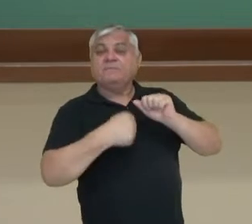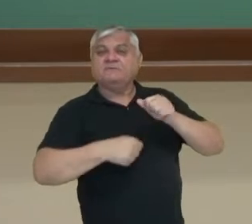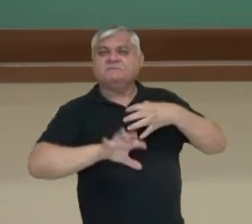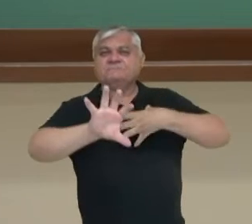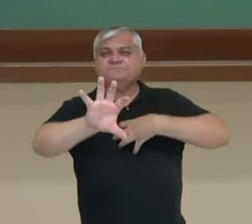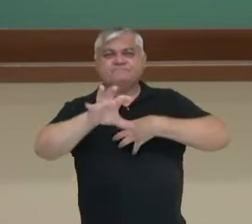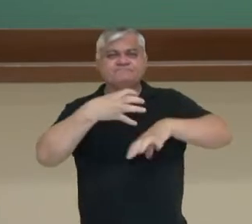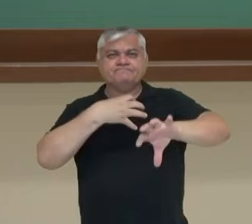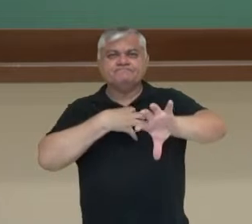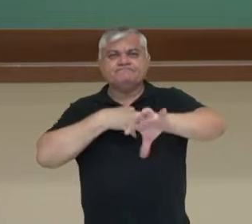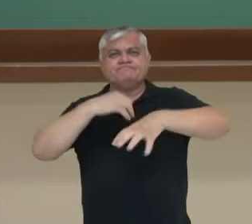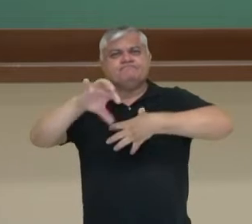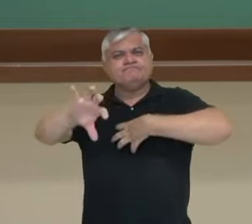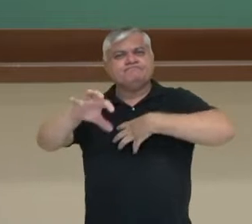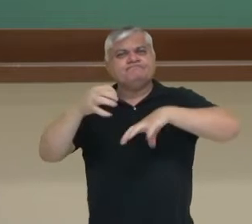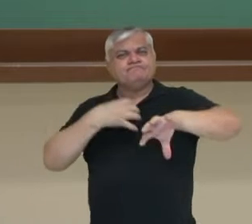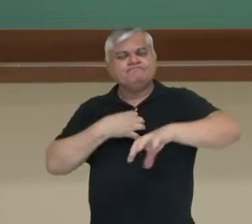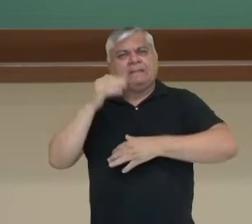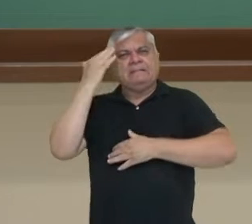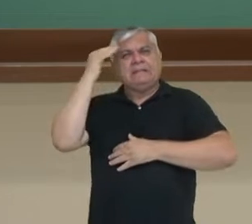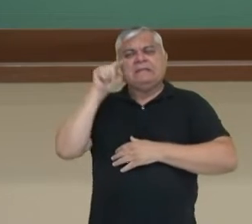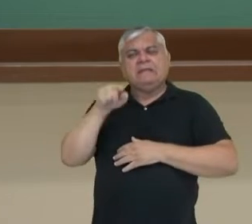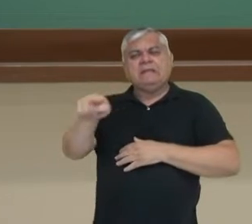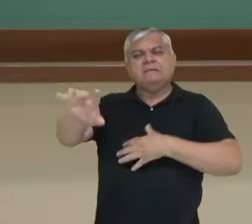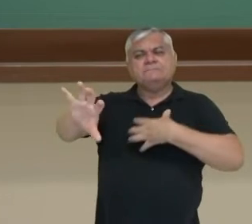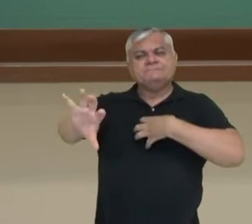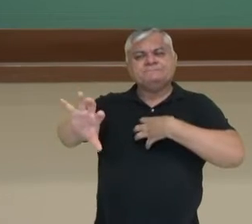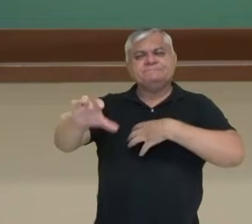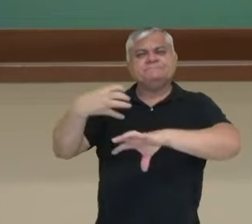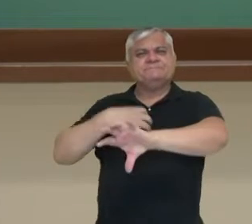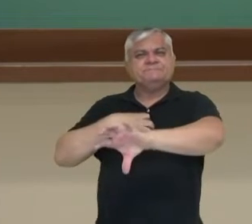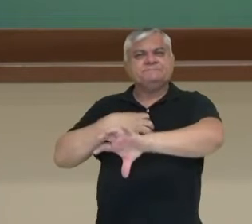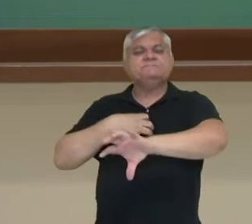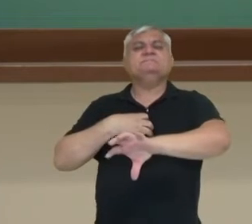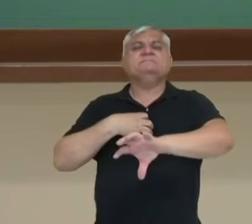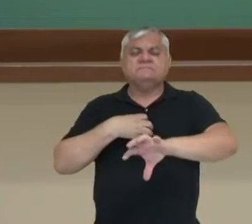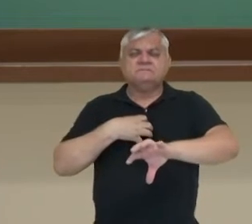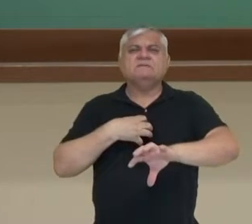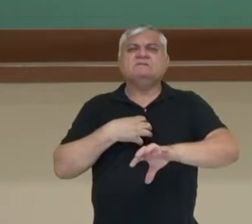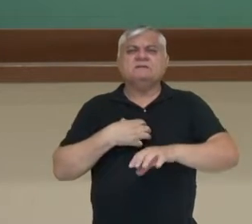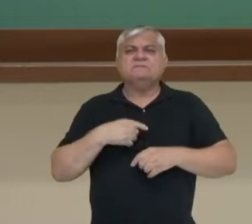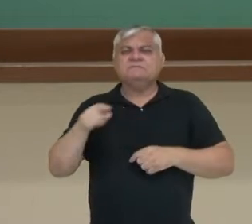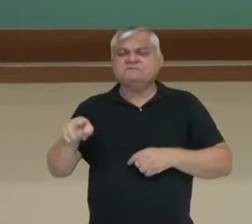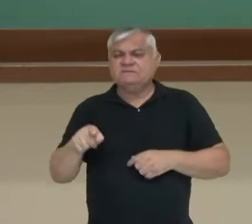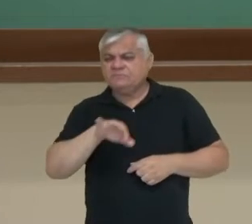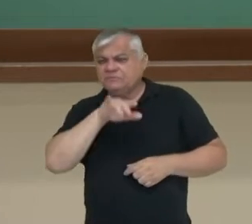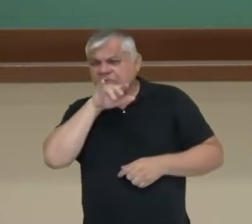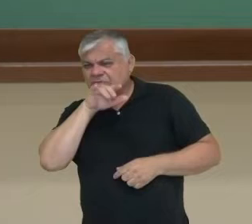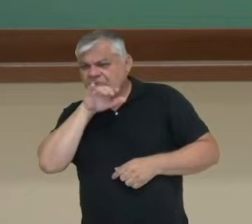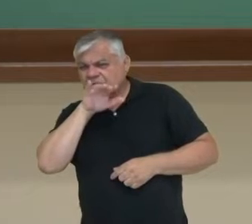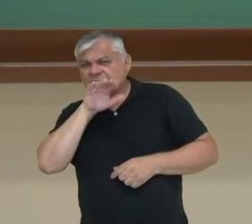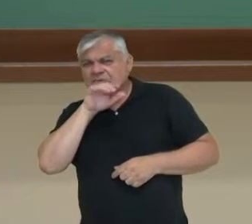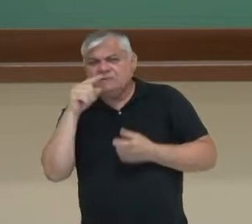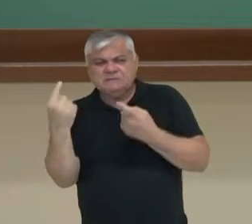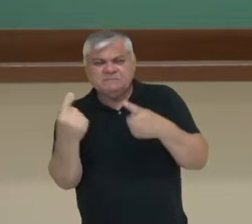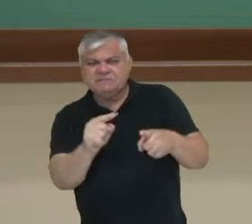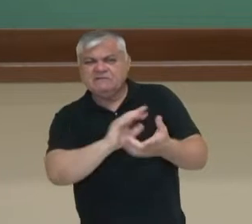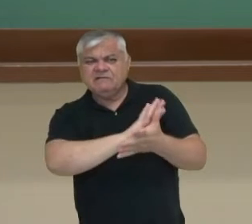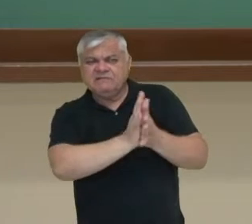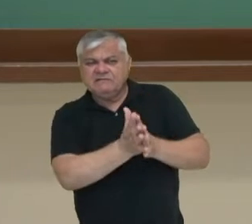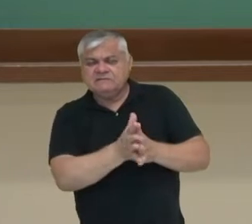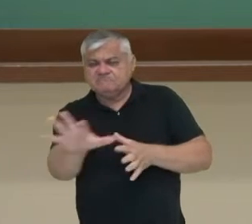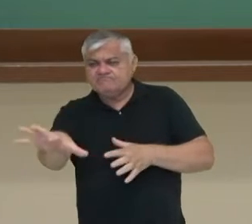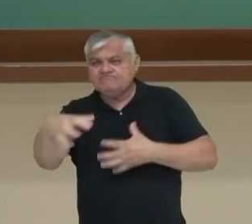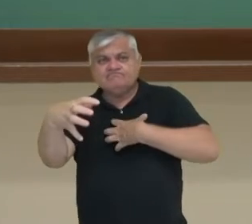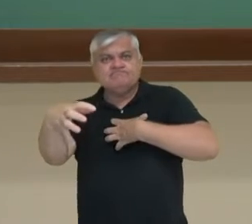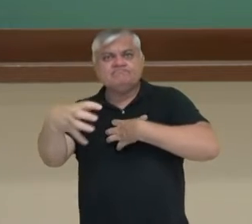É o princípio da gente conseguir entender, nos sensibilizarmos com o mal que é feito para o próximo e a gente